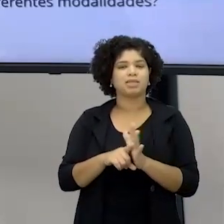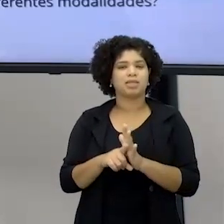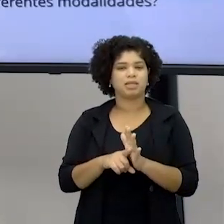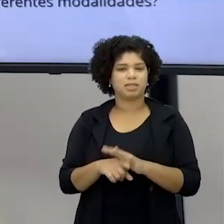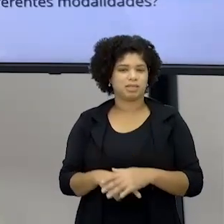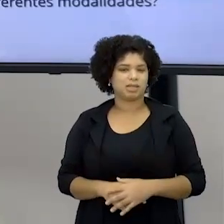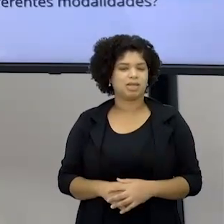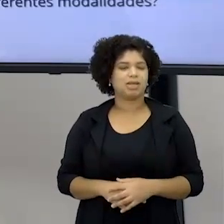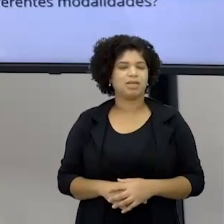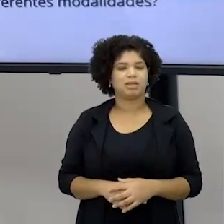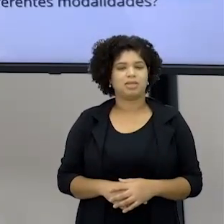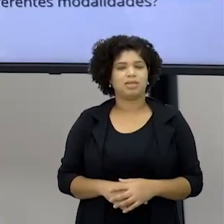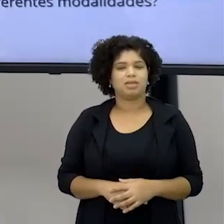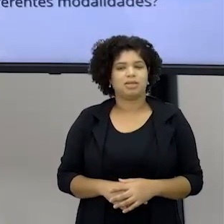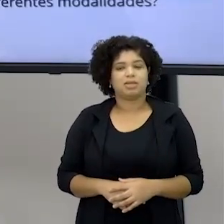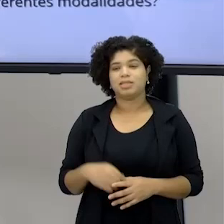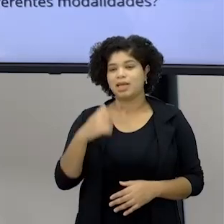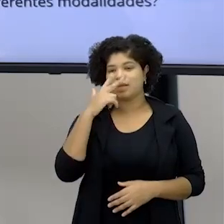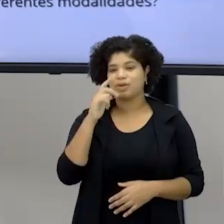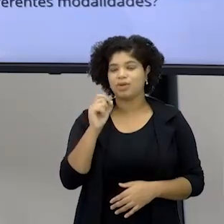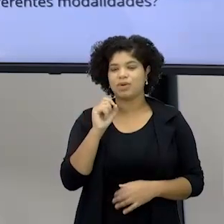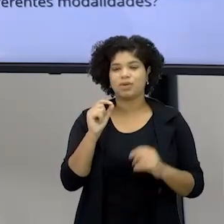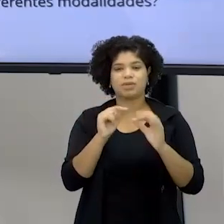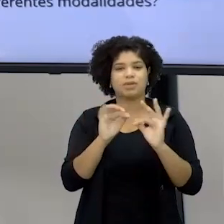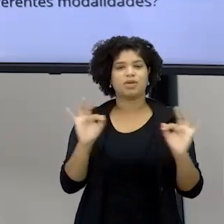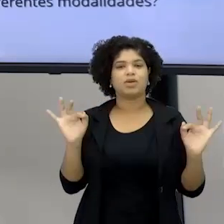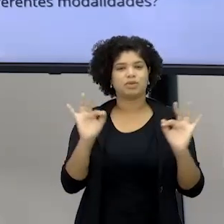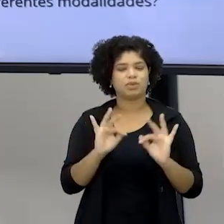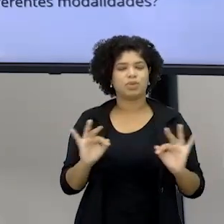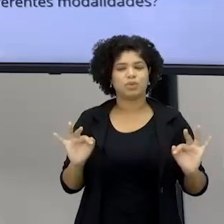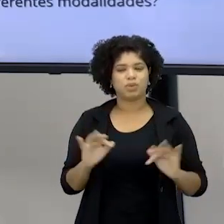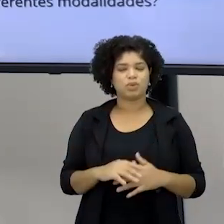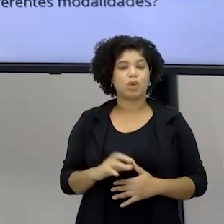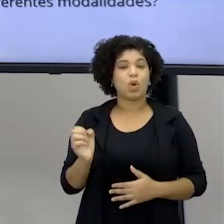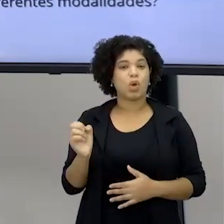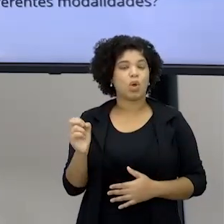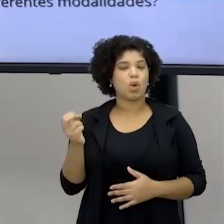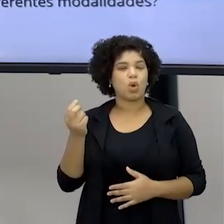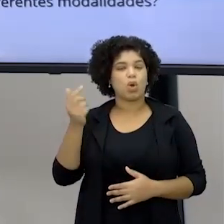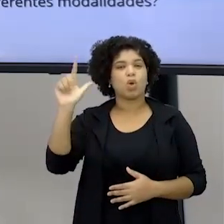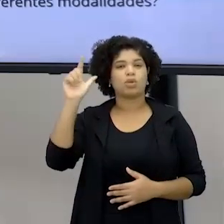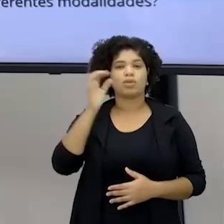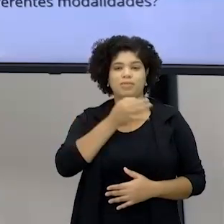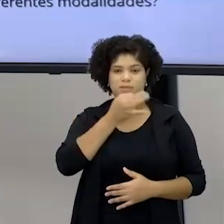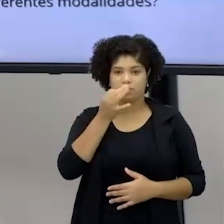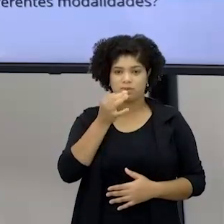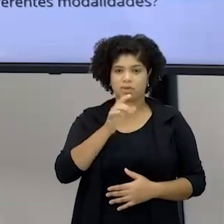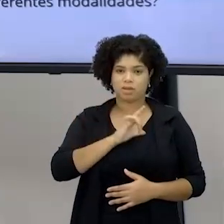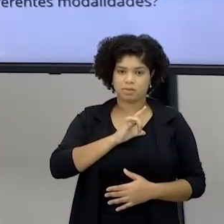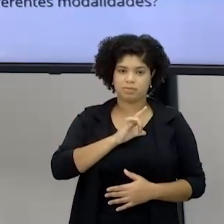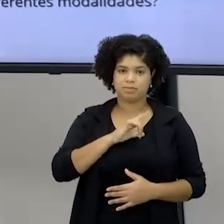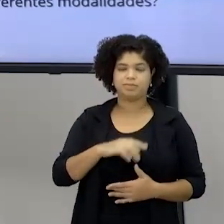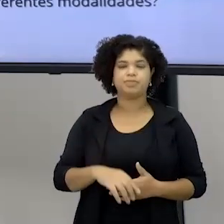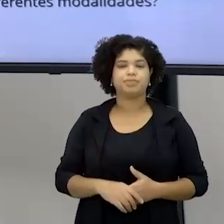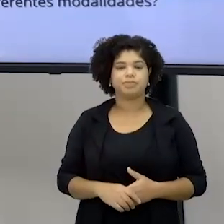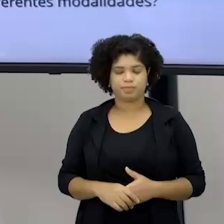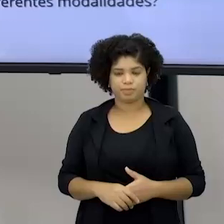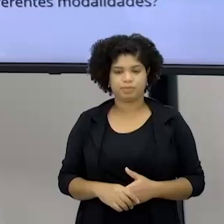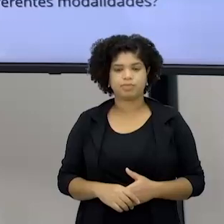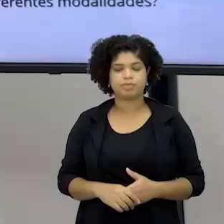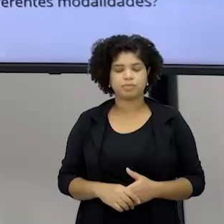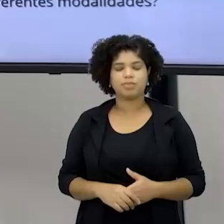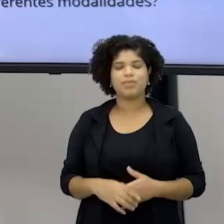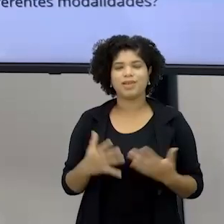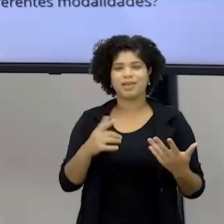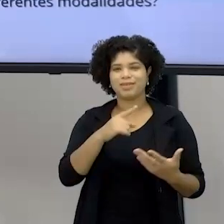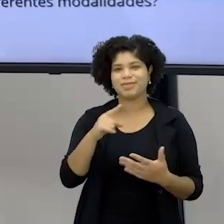questão norteadora minha 2, você teria outras respostas para elas? Então é isso, é aí que eu quero que